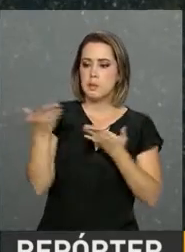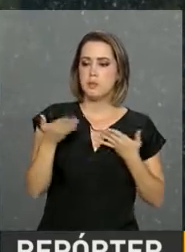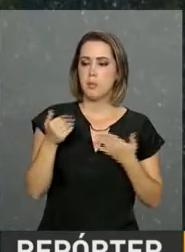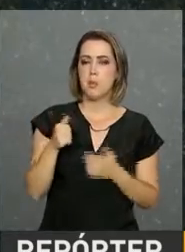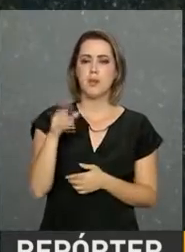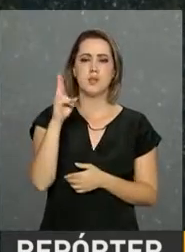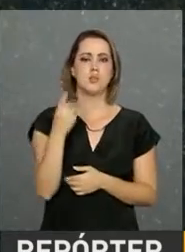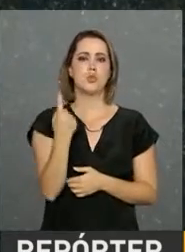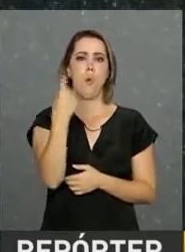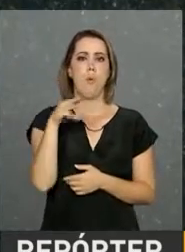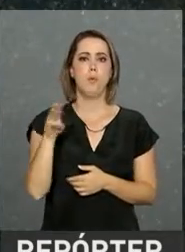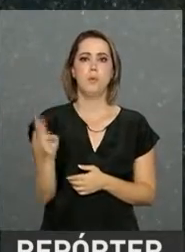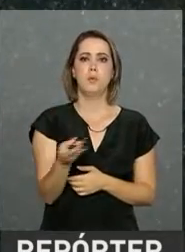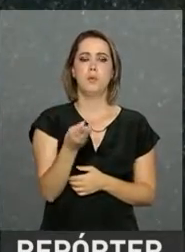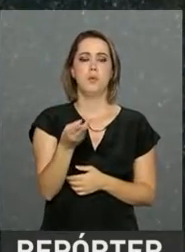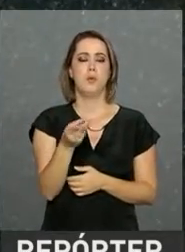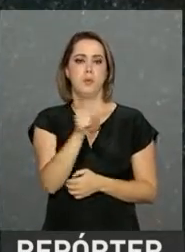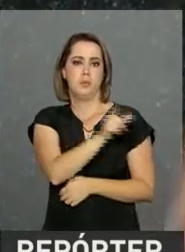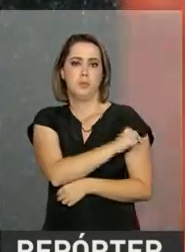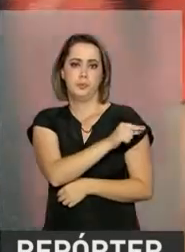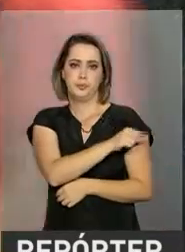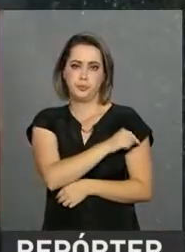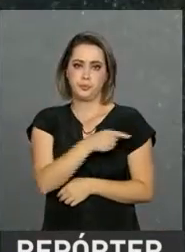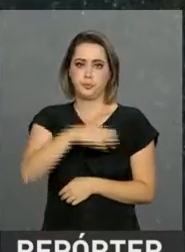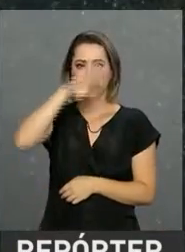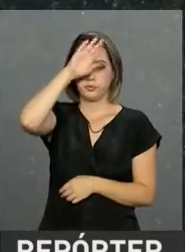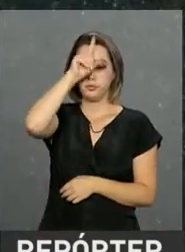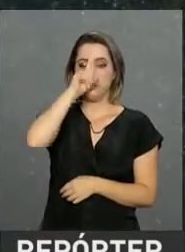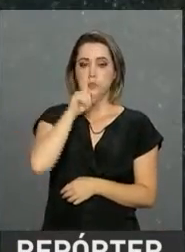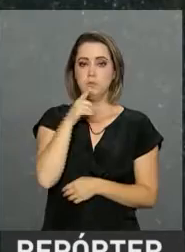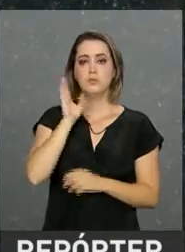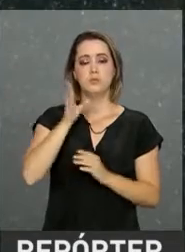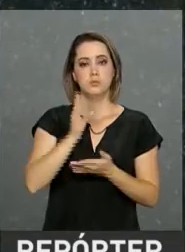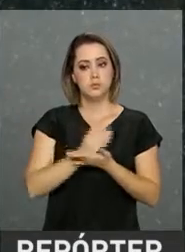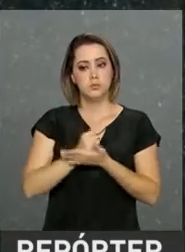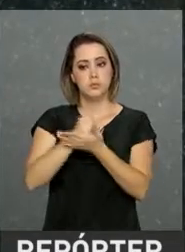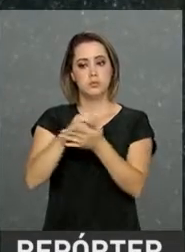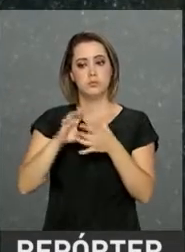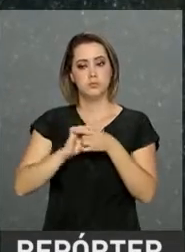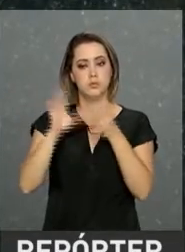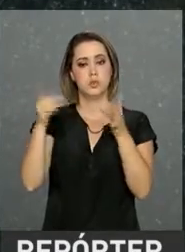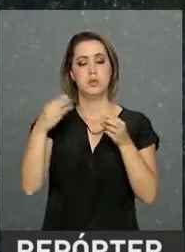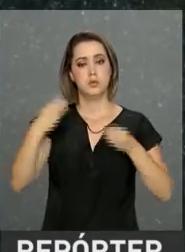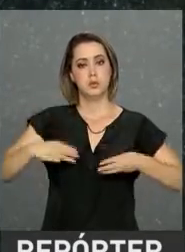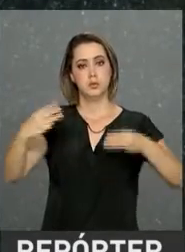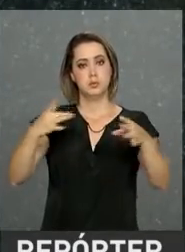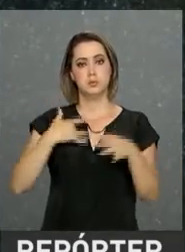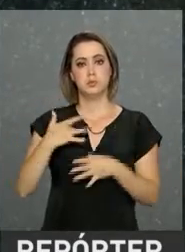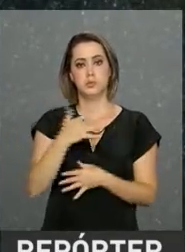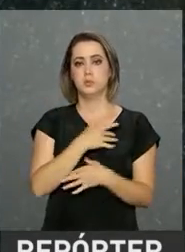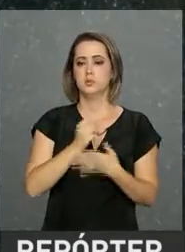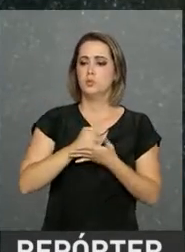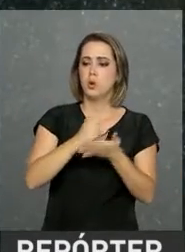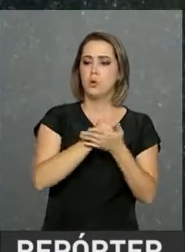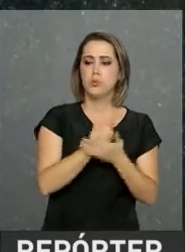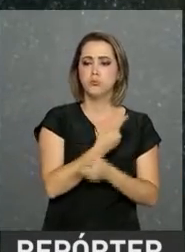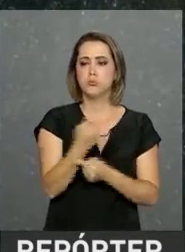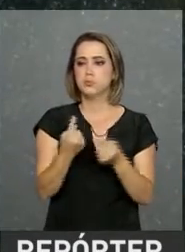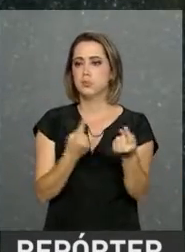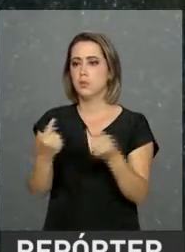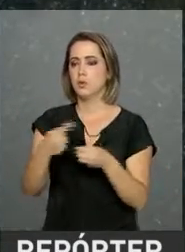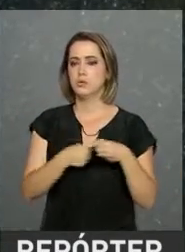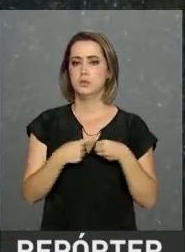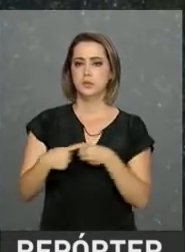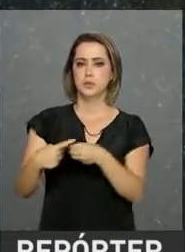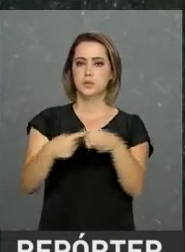de doses da vacina contra a febre amarela. As doses foram autorizadas pelo Ministério da Saúde e serão distribuídas aos municípios